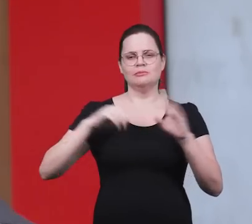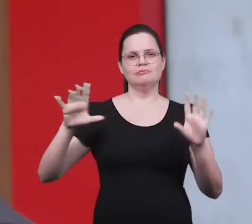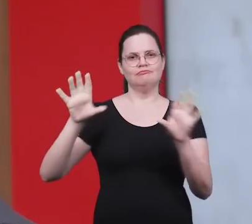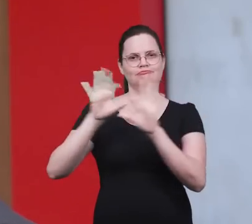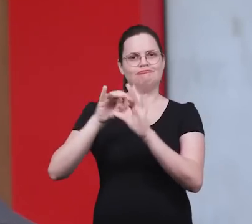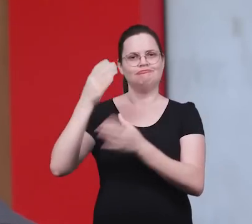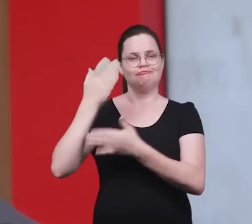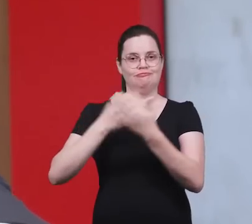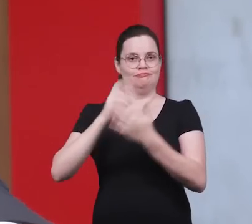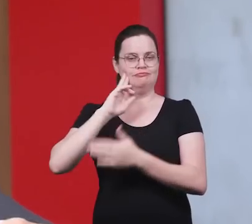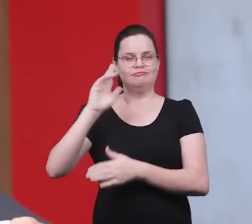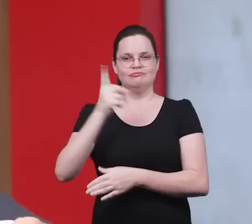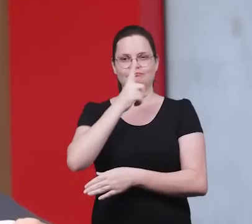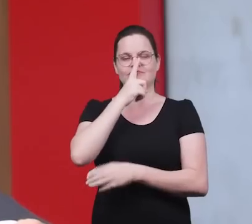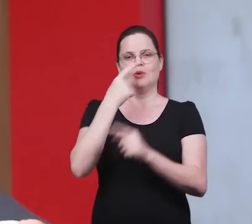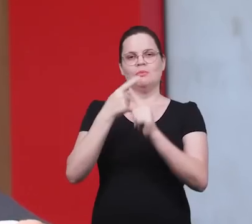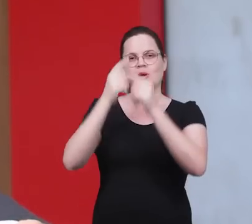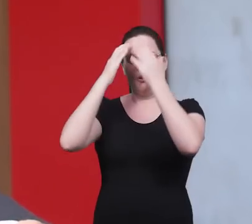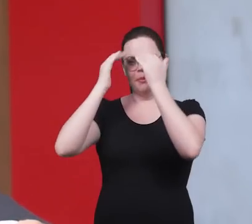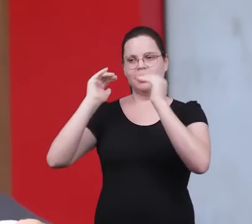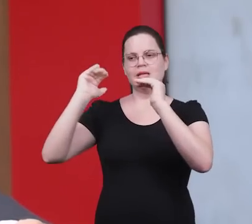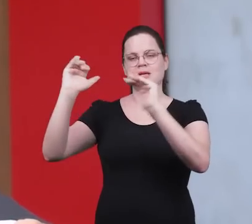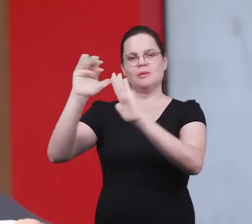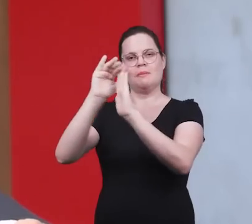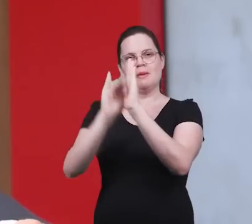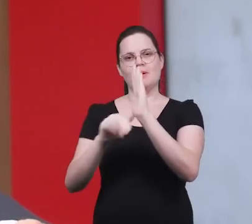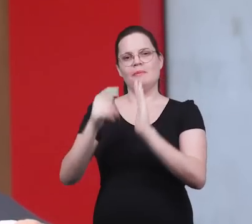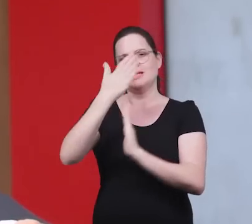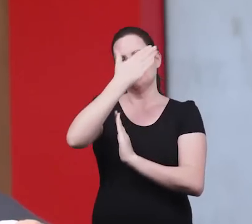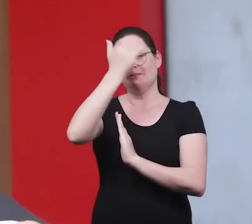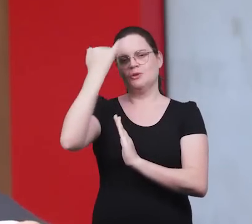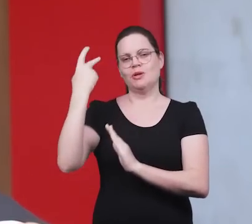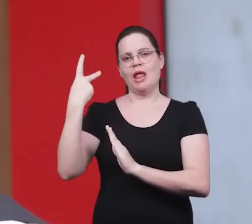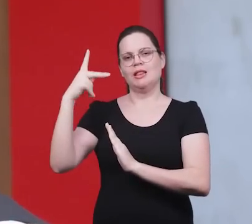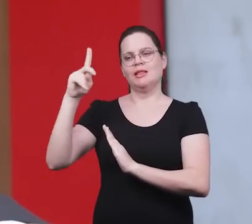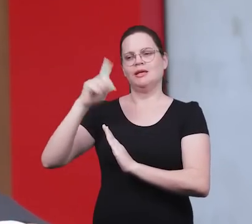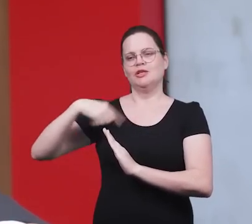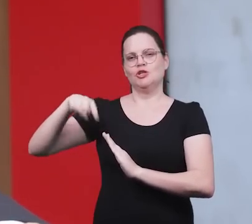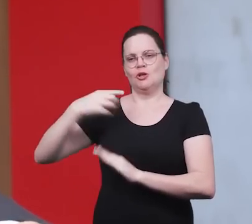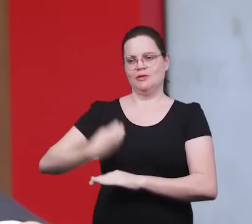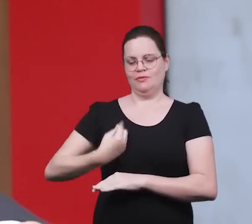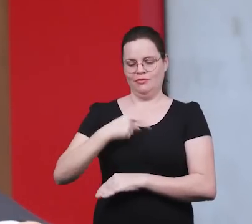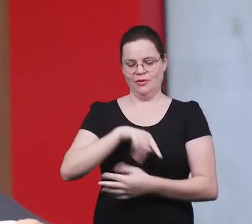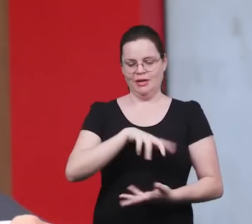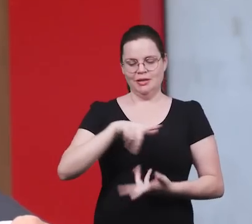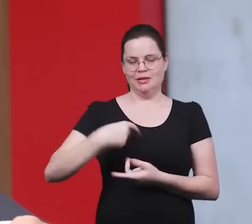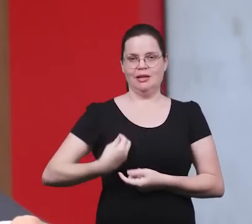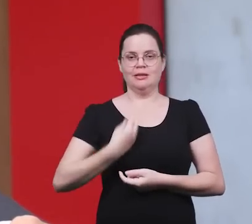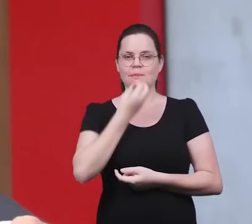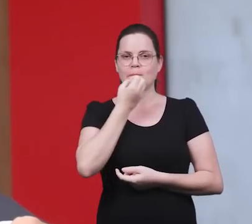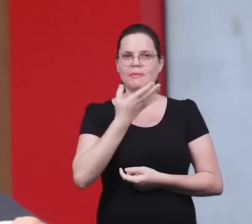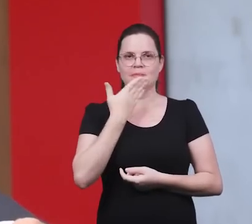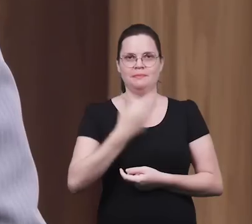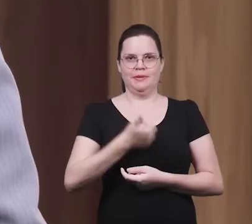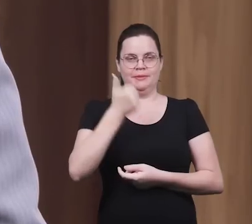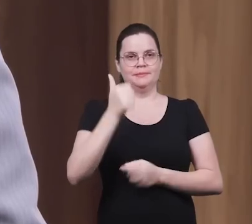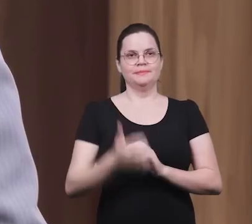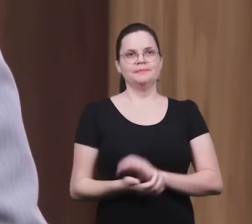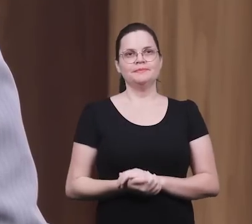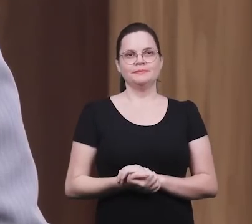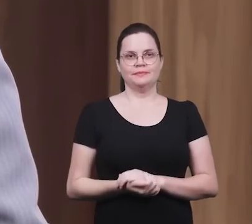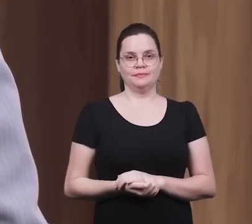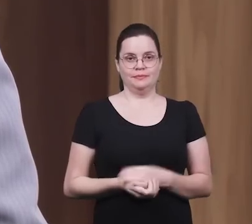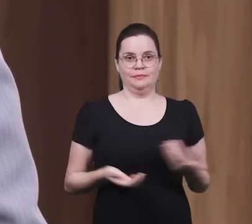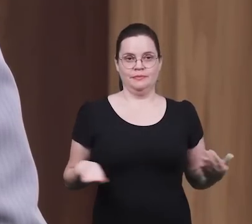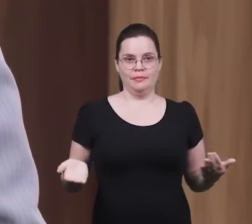próximos do Senhor, seguindo seus preceitos de sabedoria para, durante a nossa vida, vivermos melhor. Excelente.